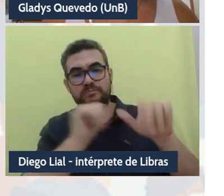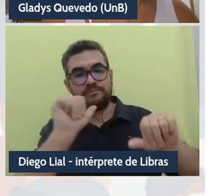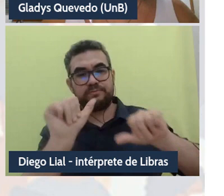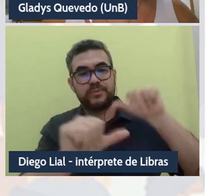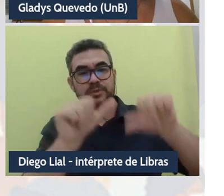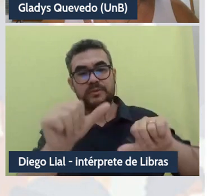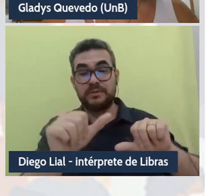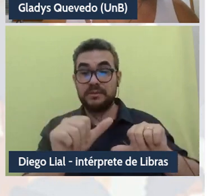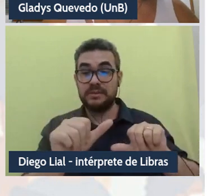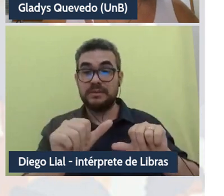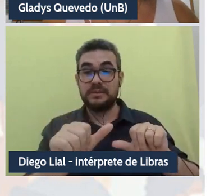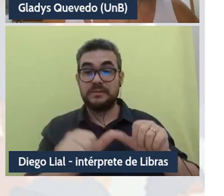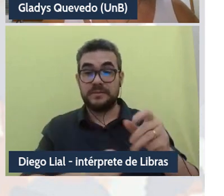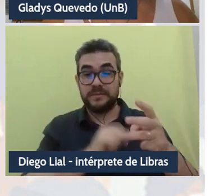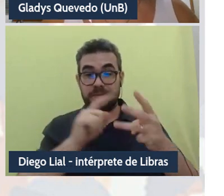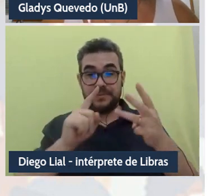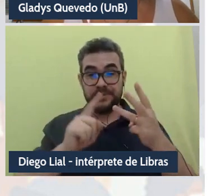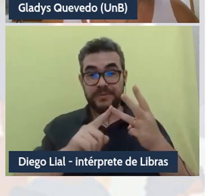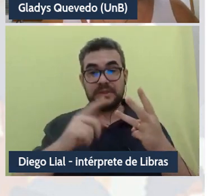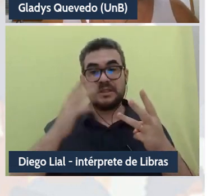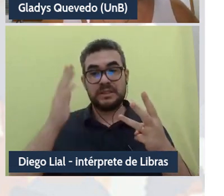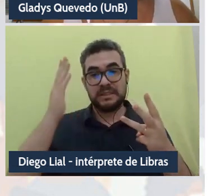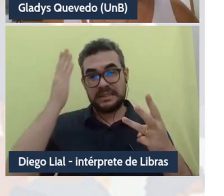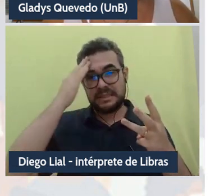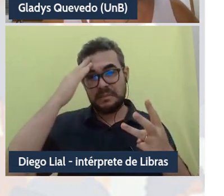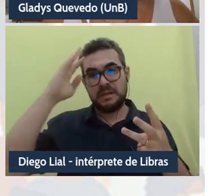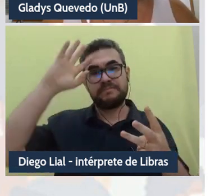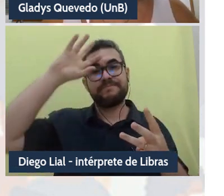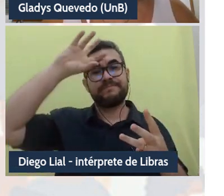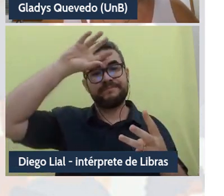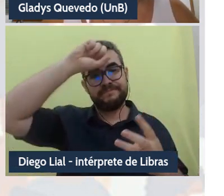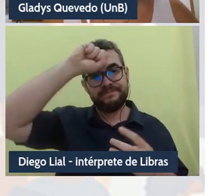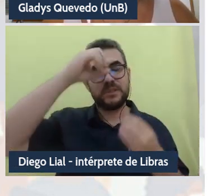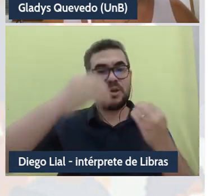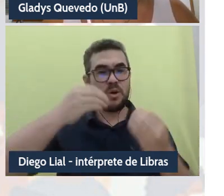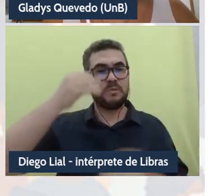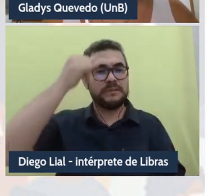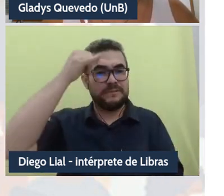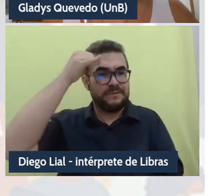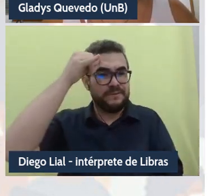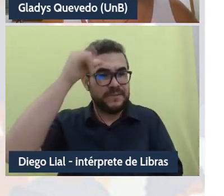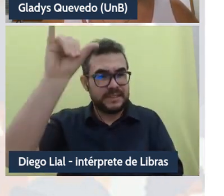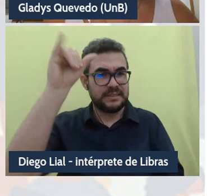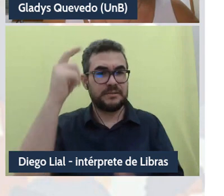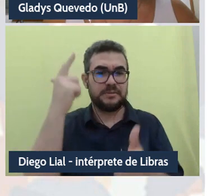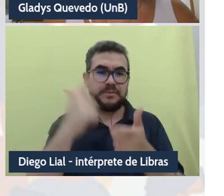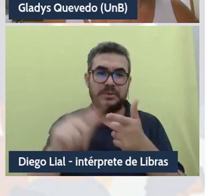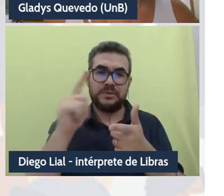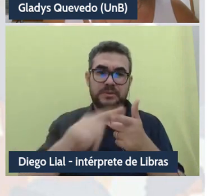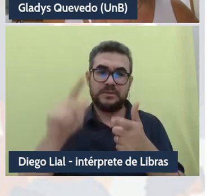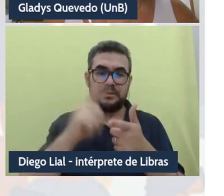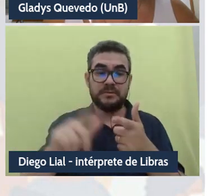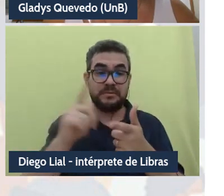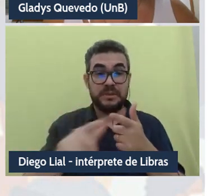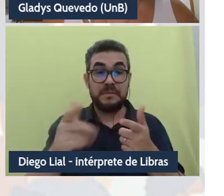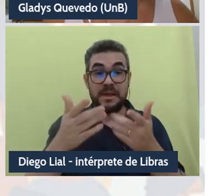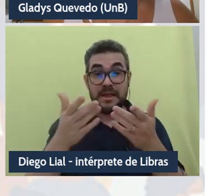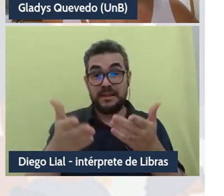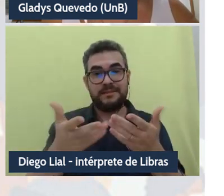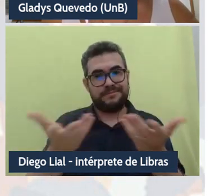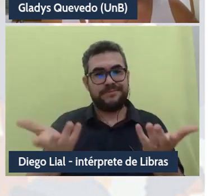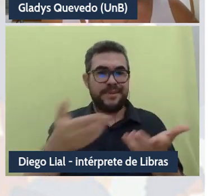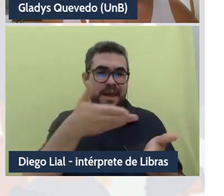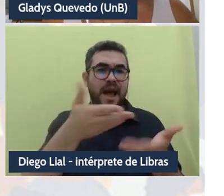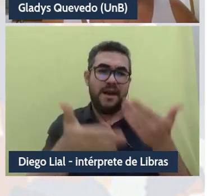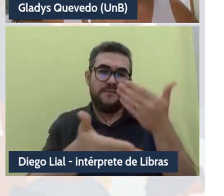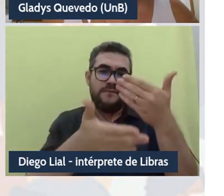o impacto pernicioso que avaliações de larga escala, como nós temos no Brasil no momento, né, que